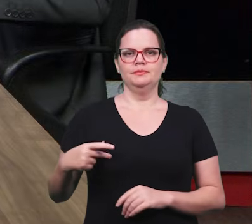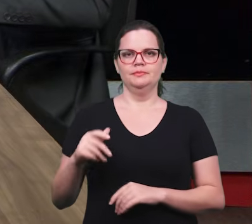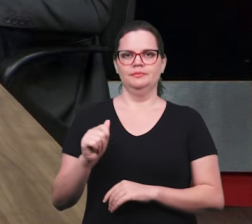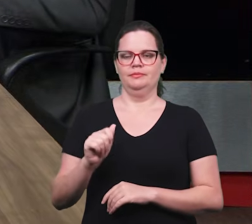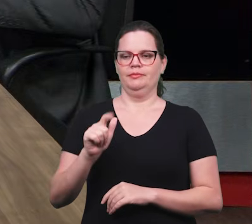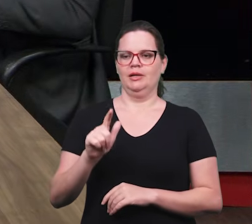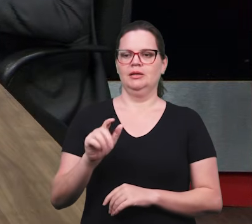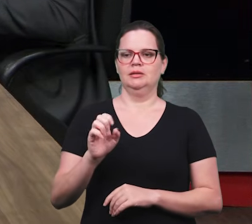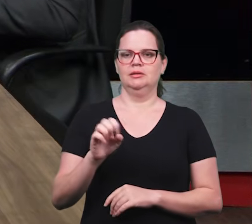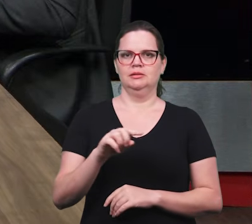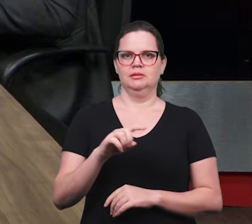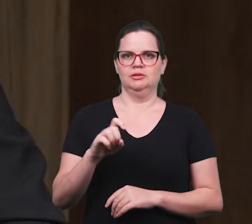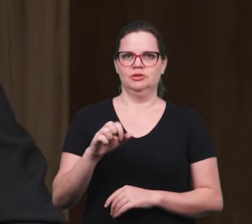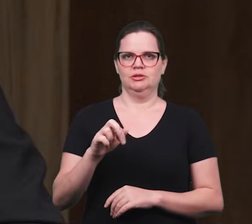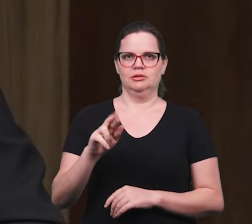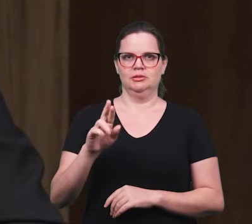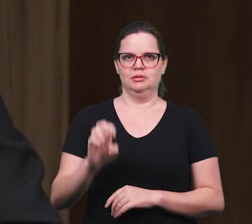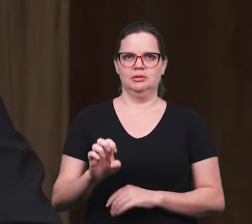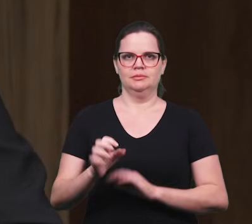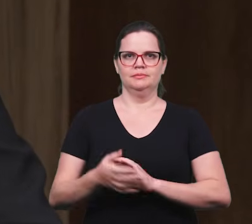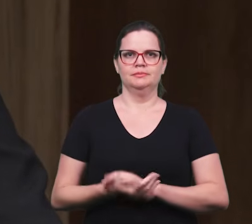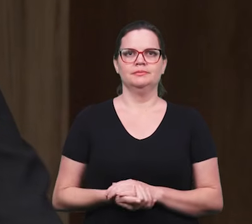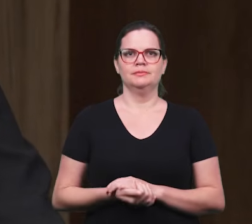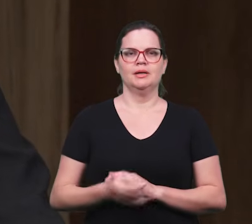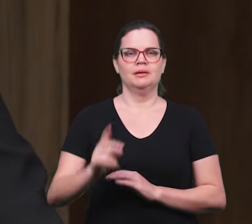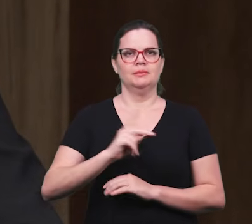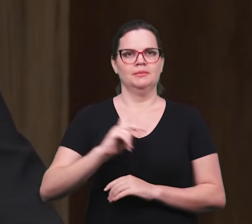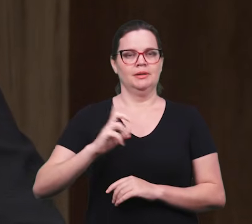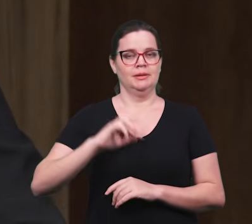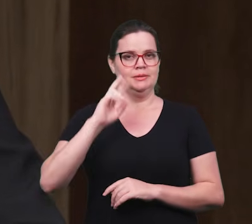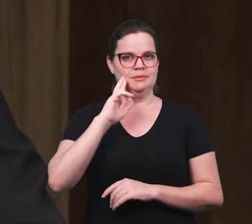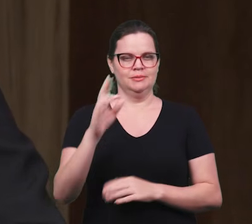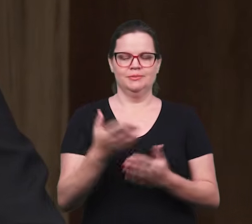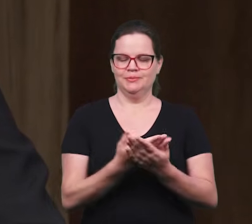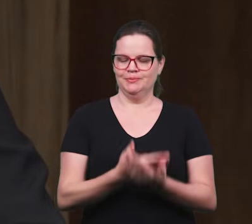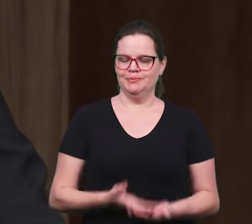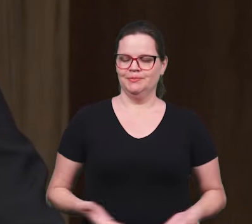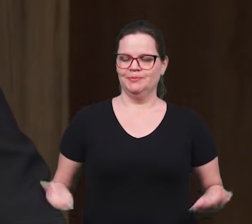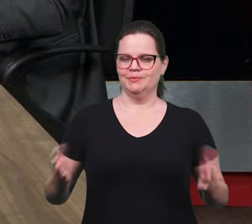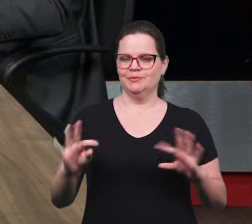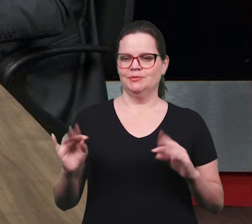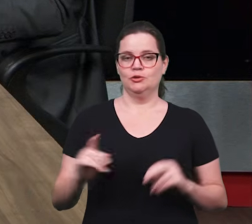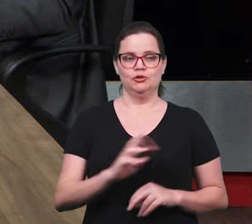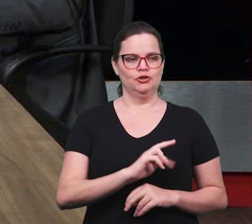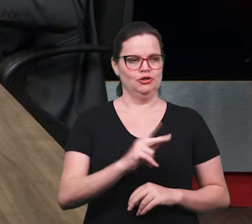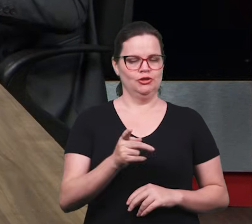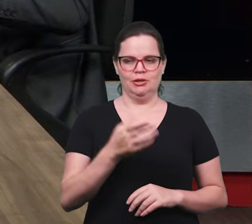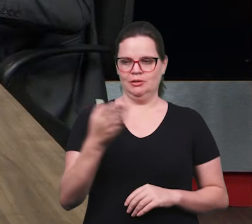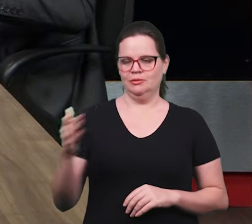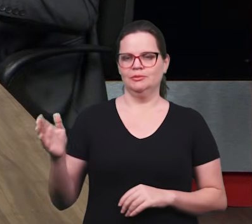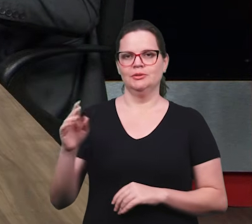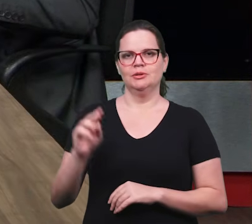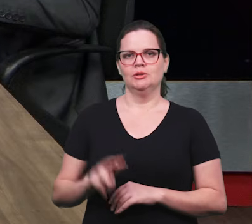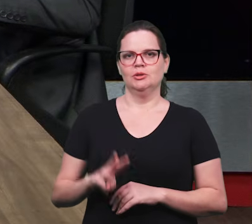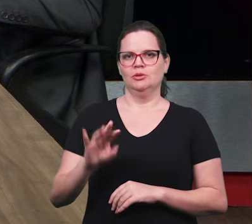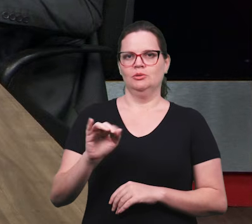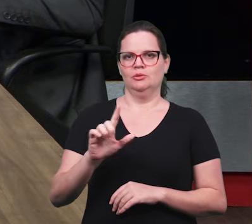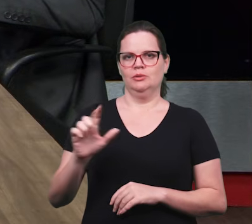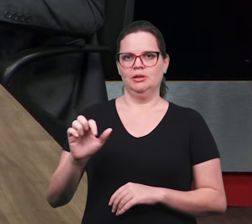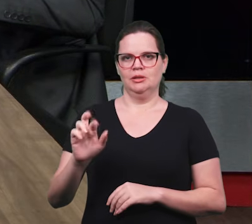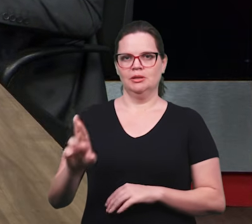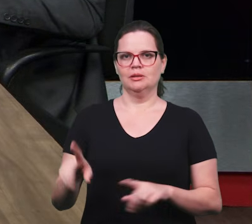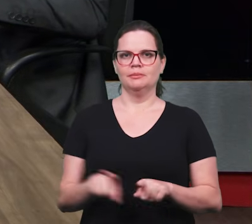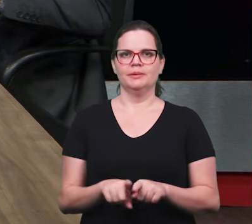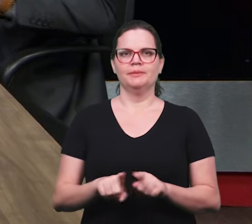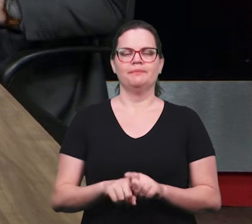Alexandre Paulino, a paz do Senhor. Pai de São Willer, Tiago, todos que estão conosco. Maravilha, estará aqui conosco para tratar a respeito